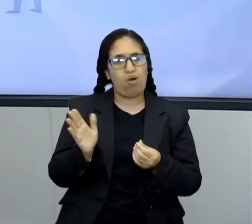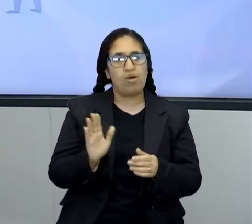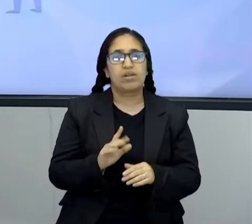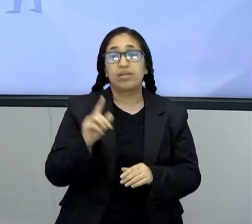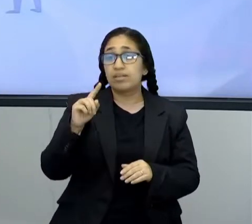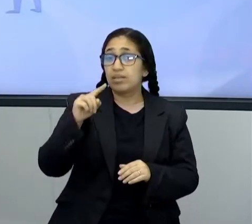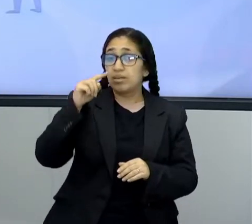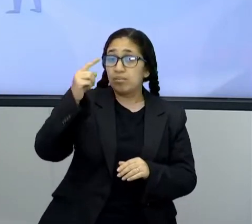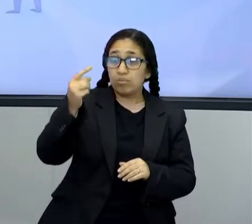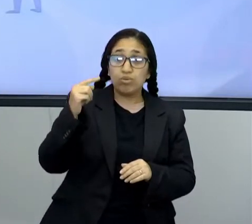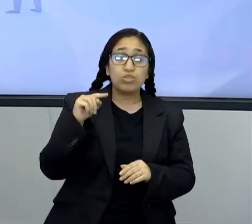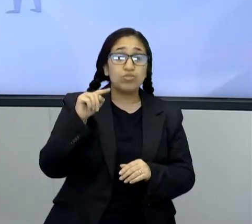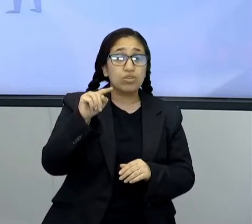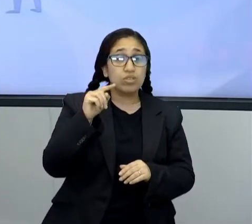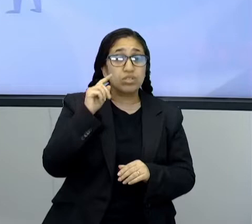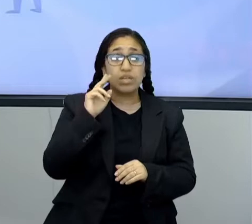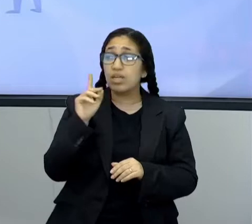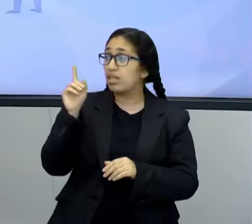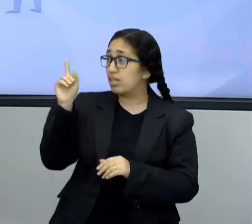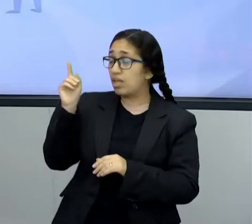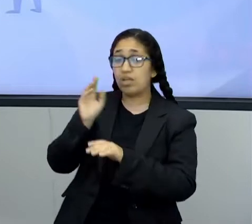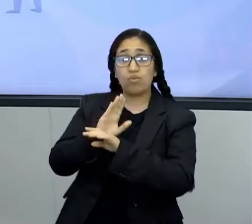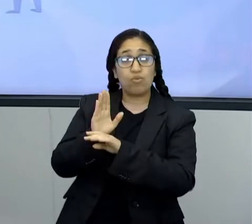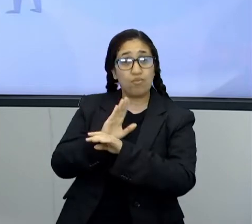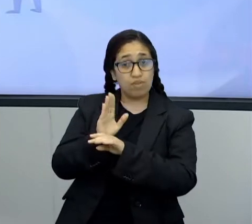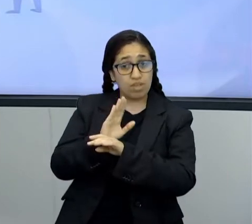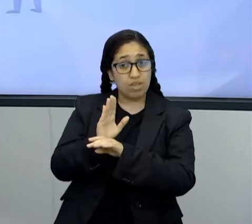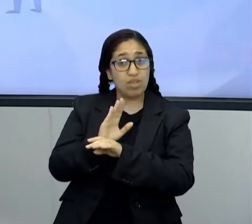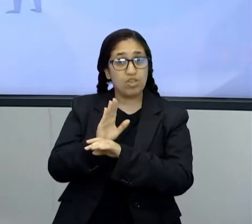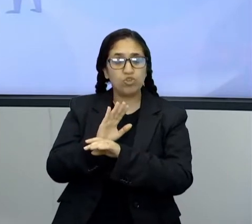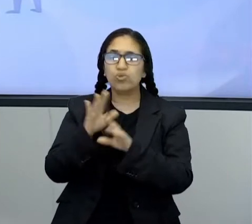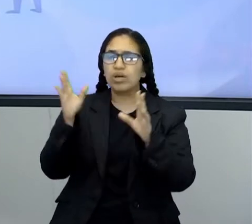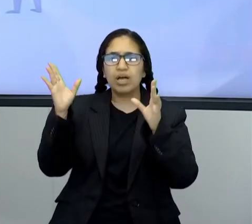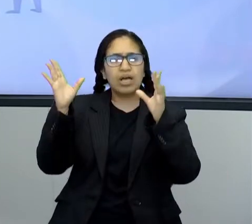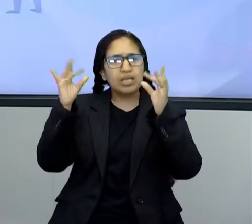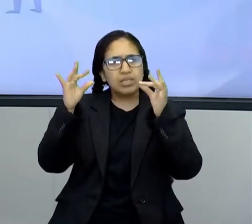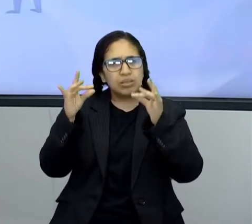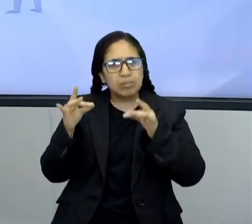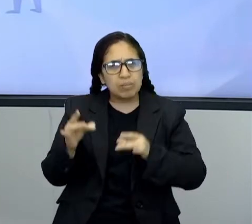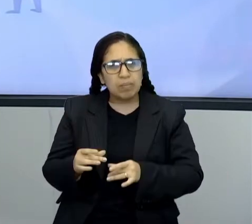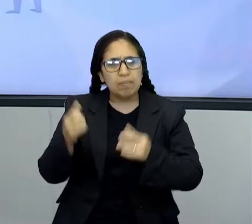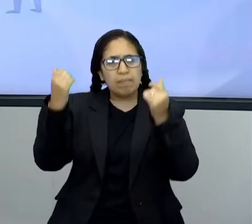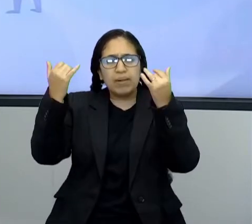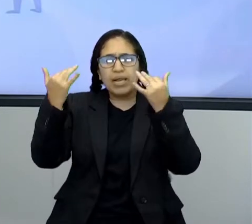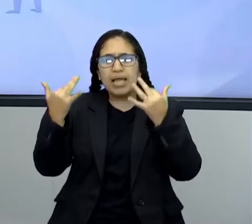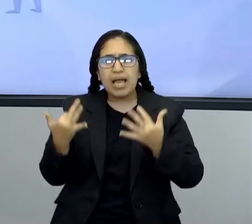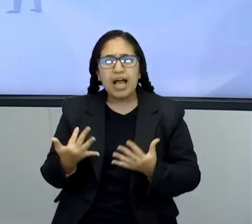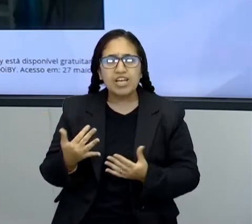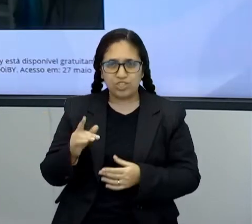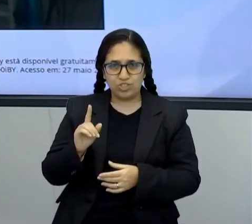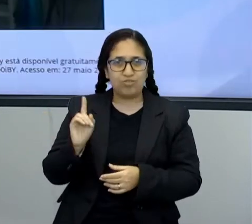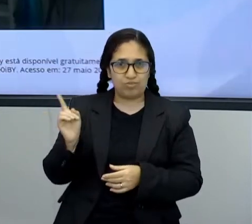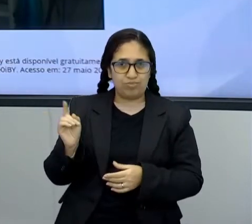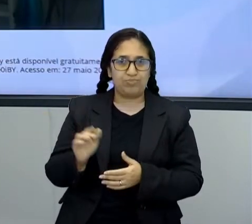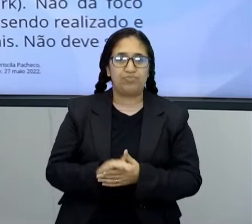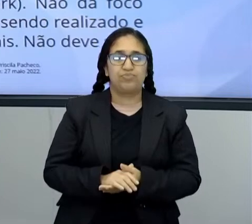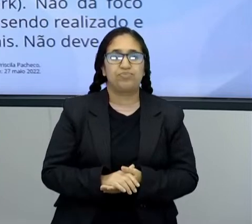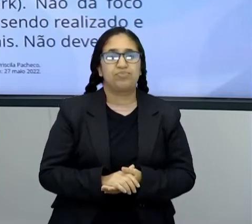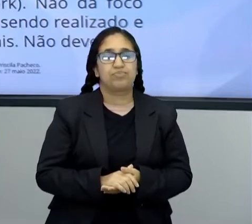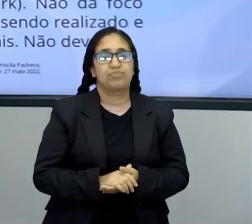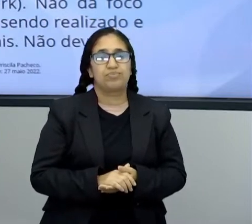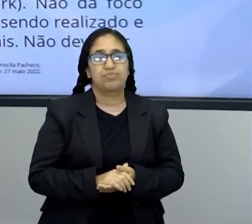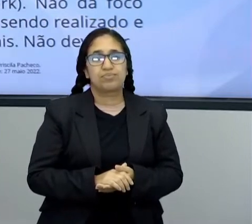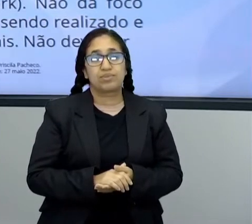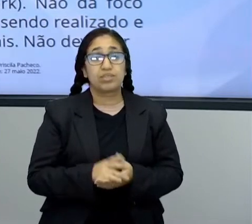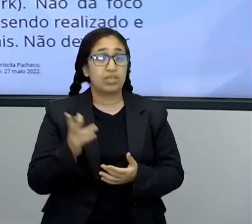depois vocês podem acessar, nós temos aí um vídeo, né, bem explicativo sobre a reportagem para vocês retomarem, tá? E